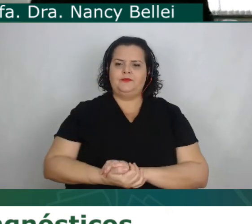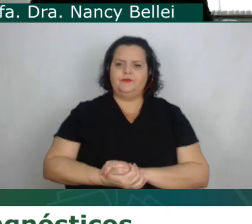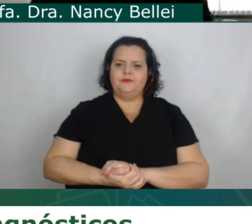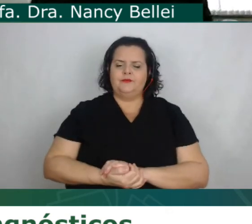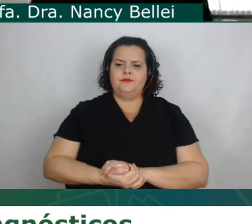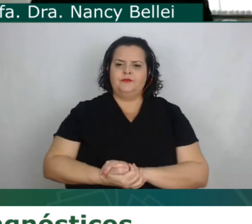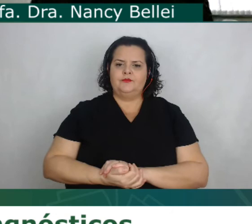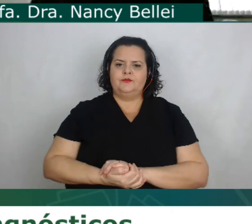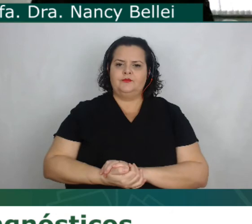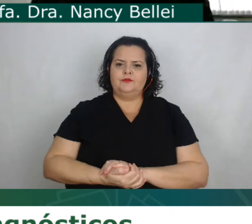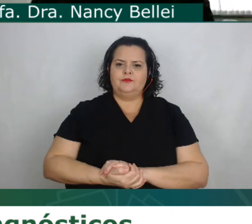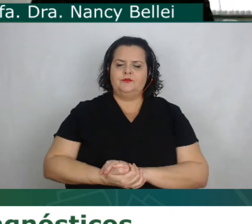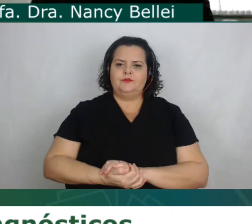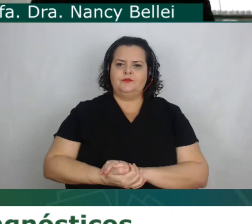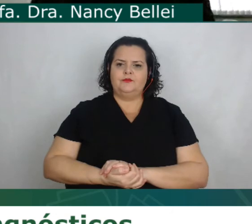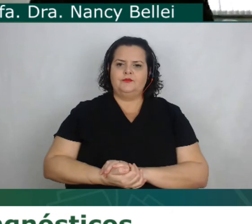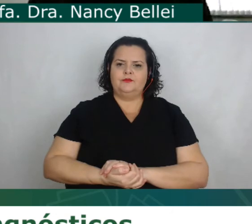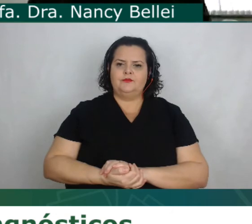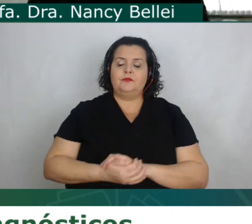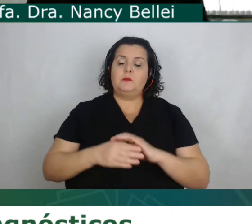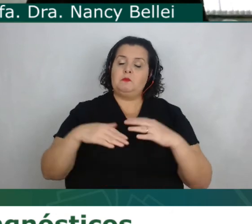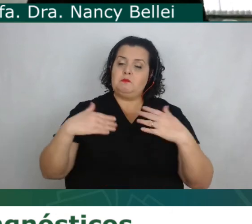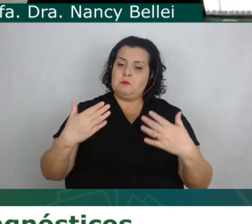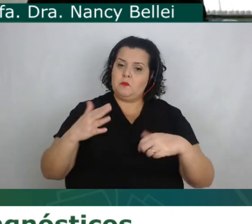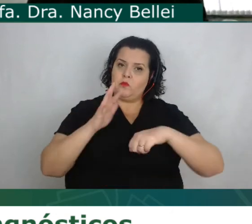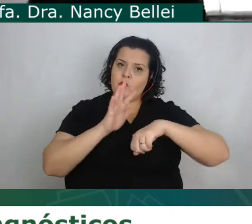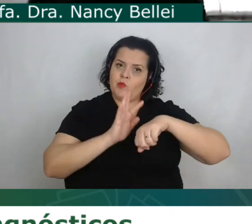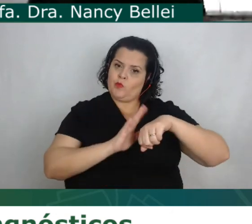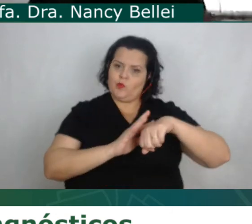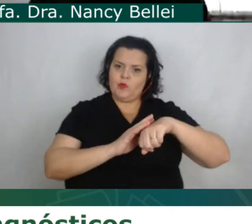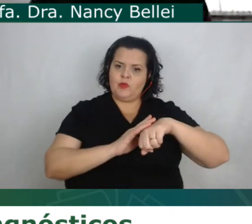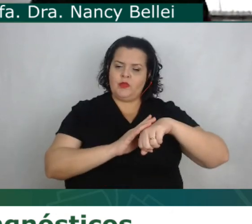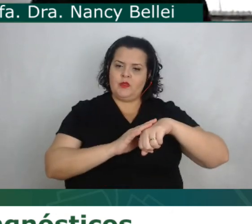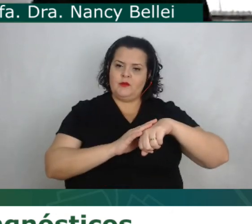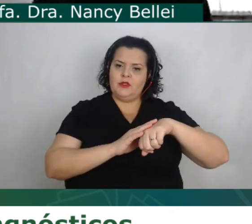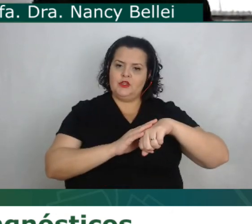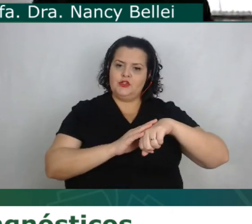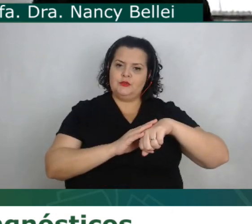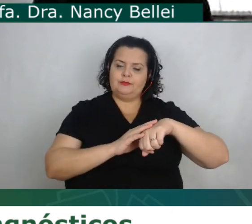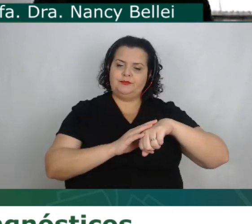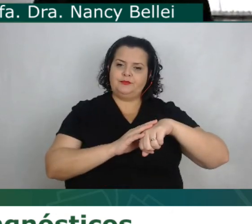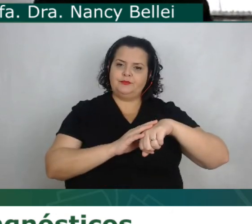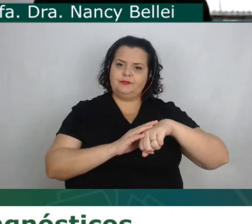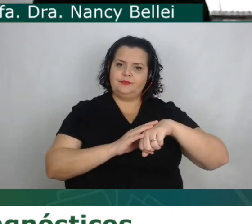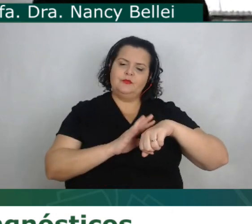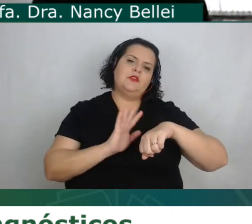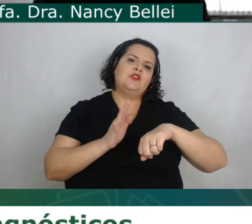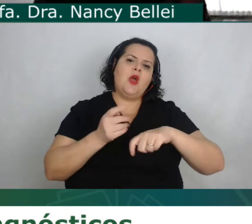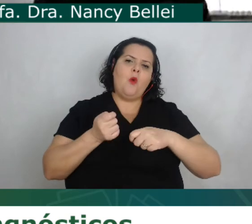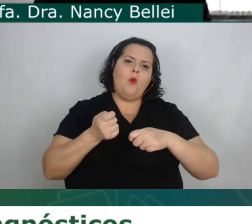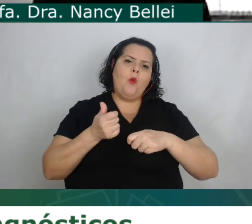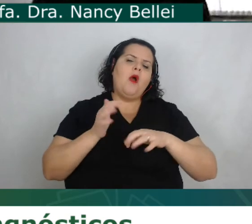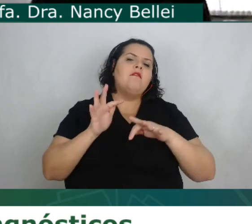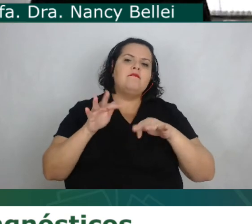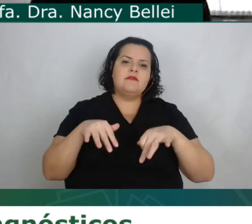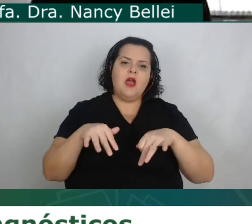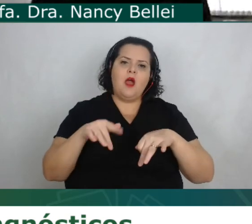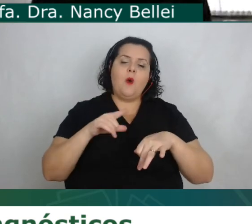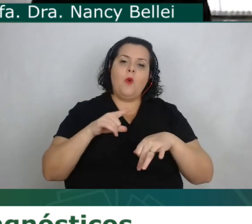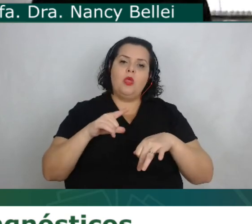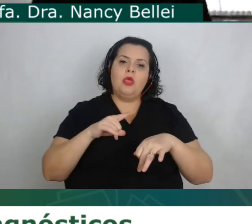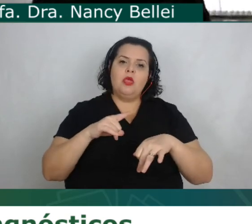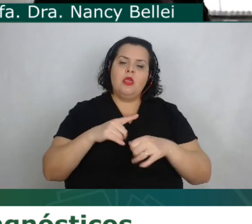Em relação ao paciente que está no finalzinho e aí o teste do PCR é negativo porque ele